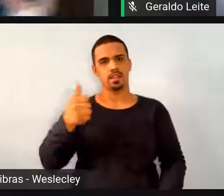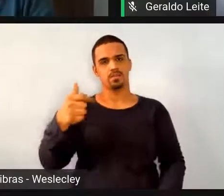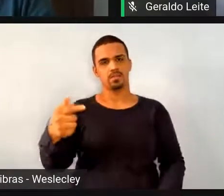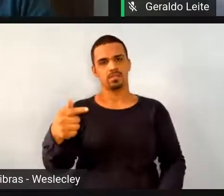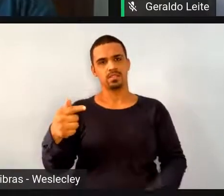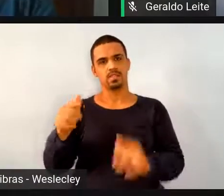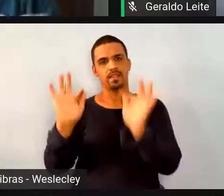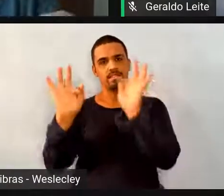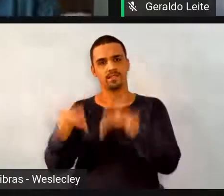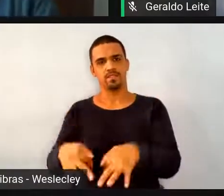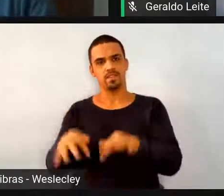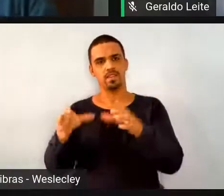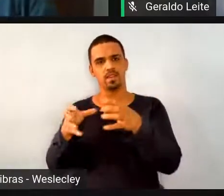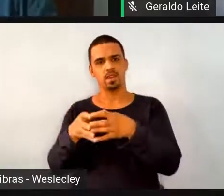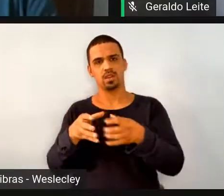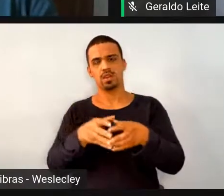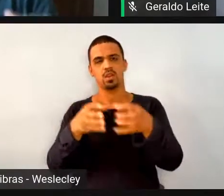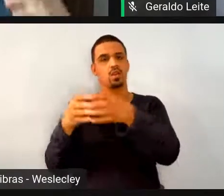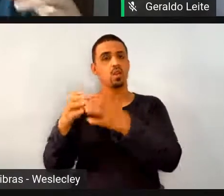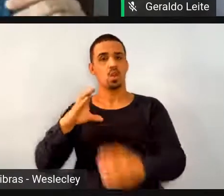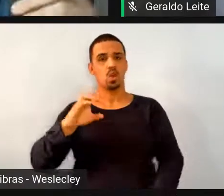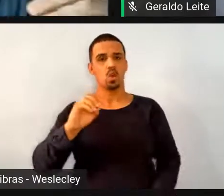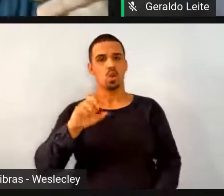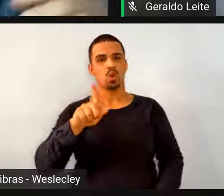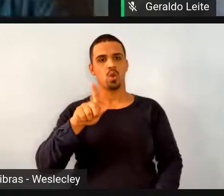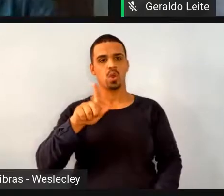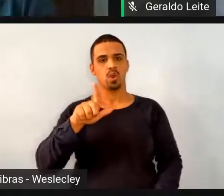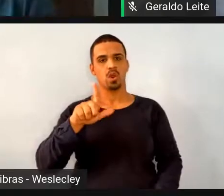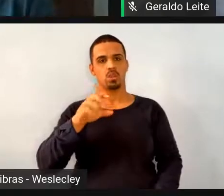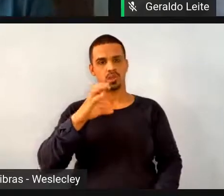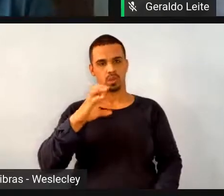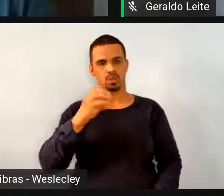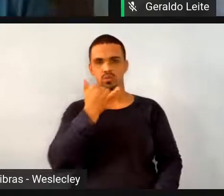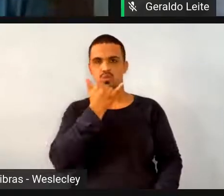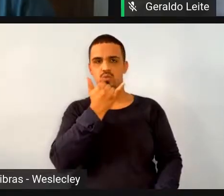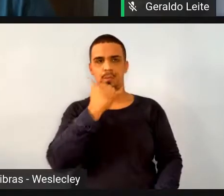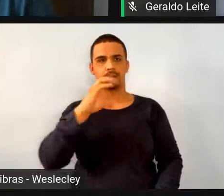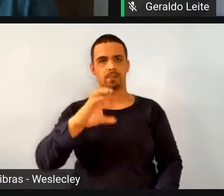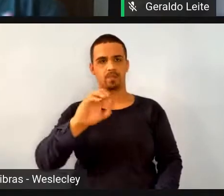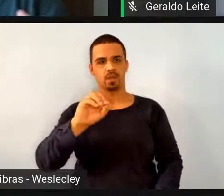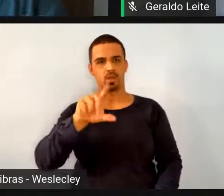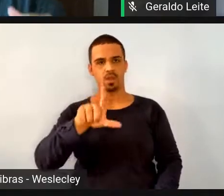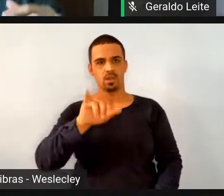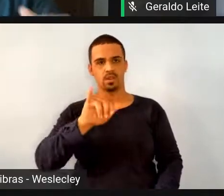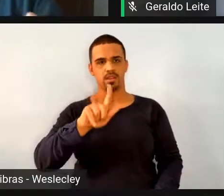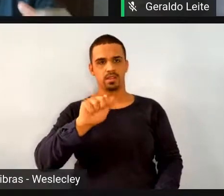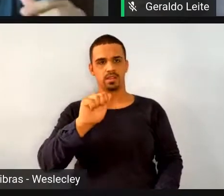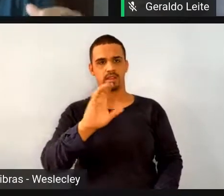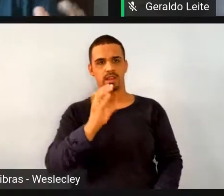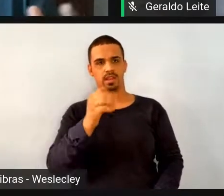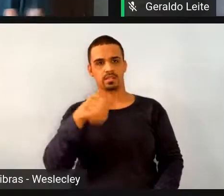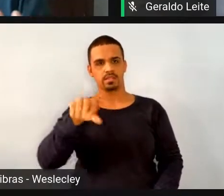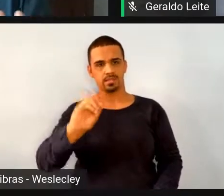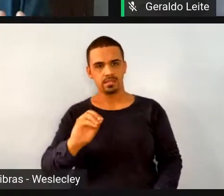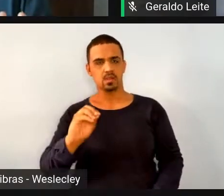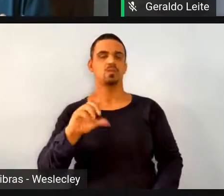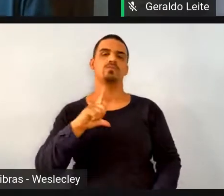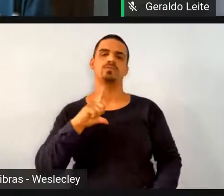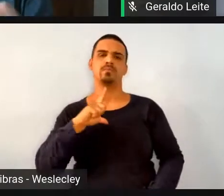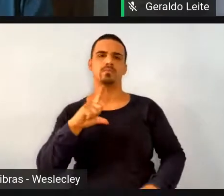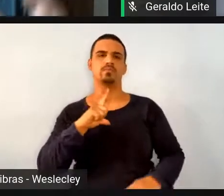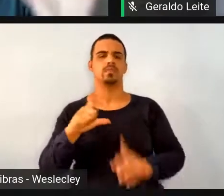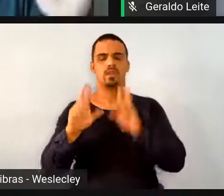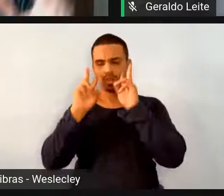das coligações, cláusula de barreira, que reconcentra no devido tempo o mapa partidário. Né? Olhando para isso,